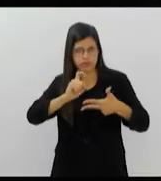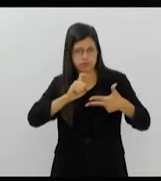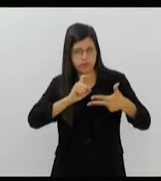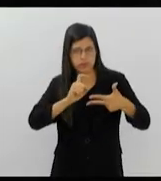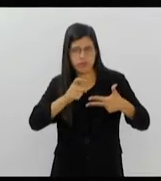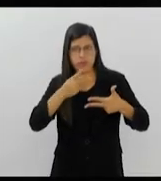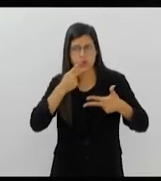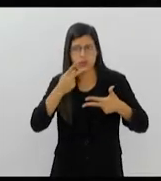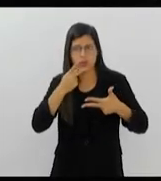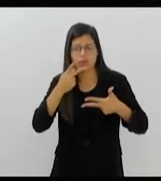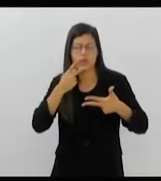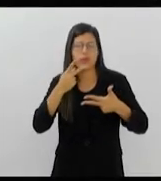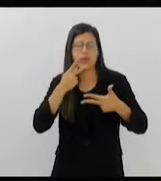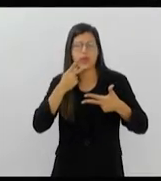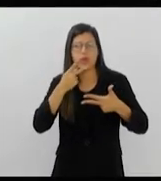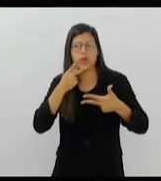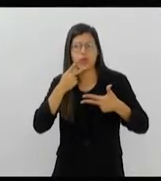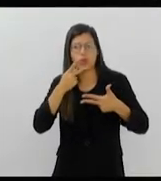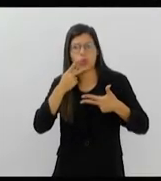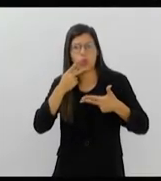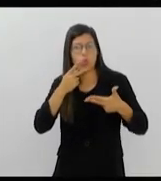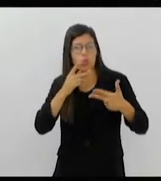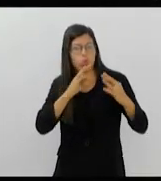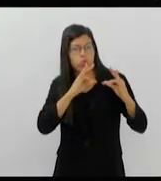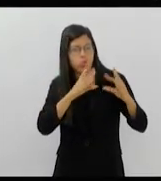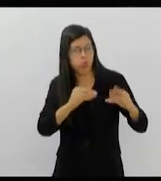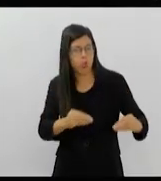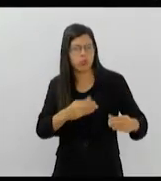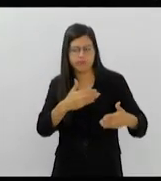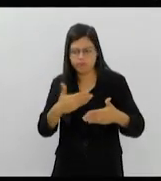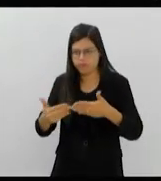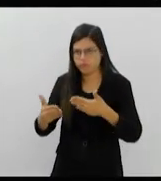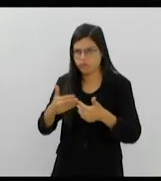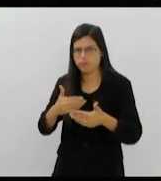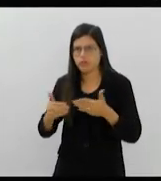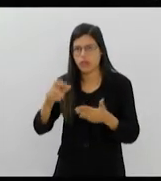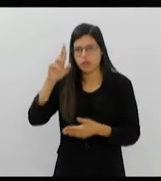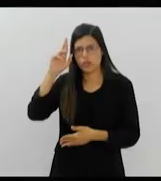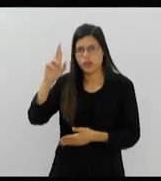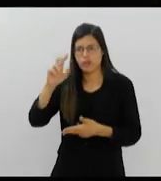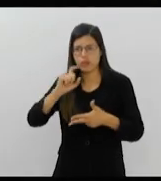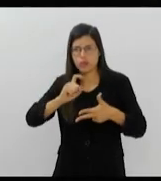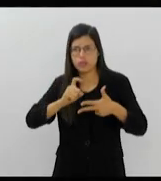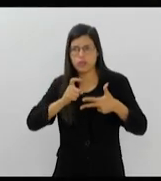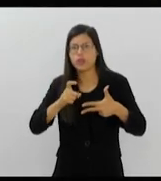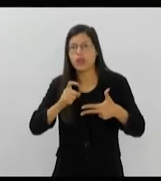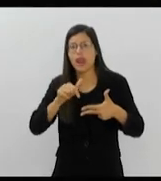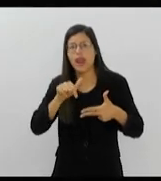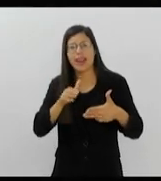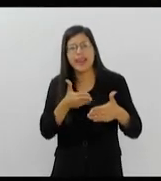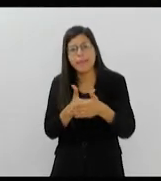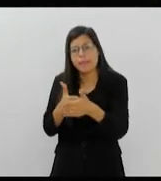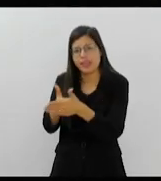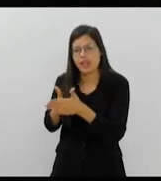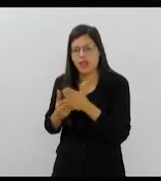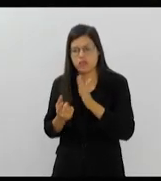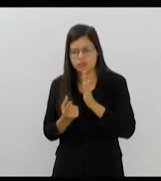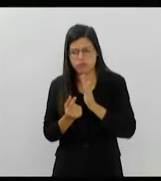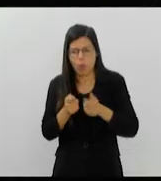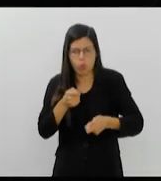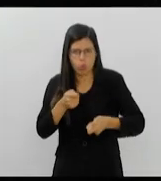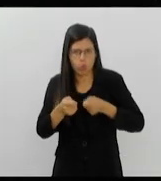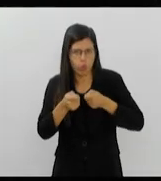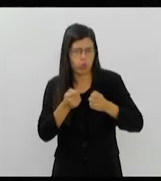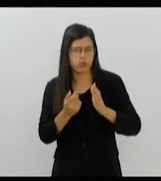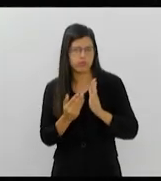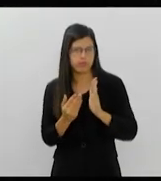falando genericamente, qualquer chefe de executivo faz, é contingenciar o orçamento. A